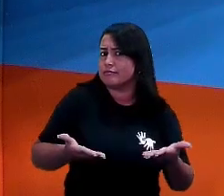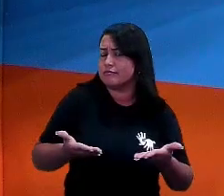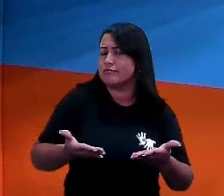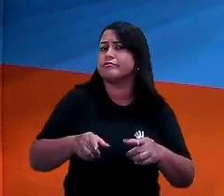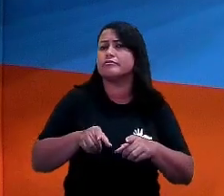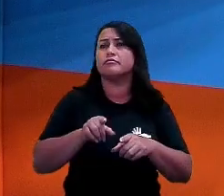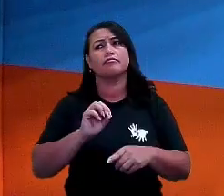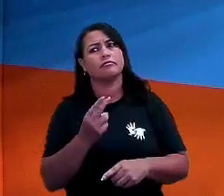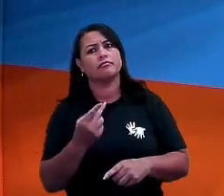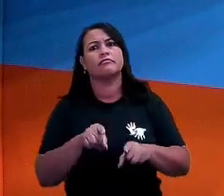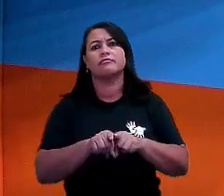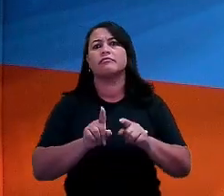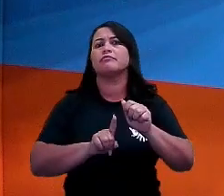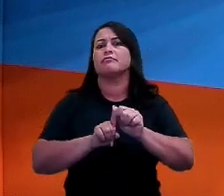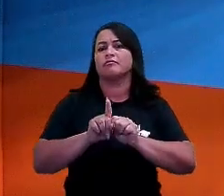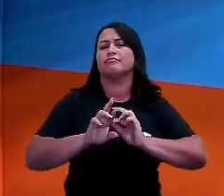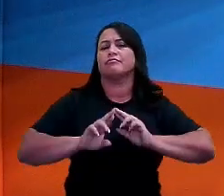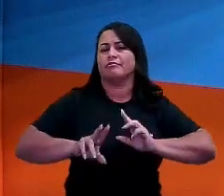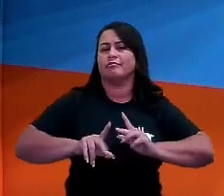vai ser um mês aí bem diferente.